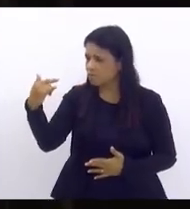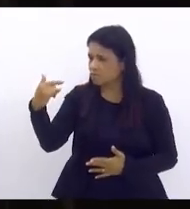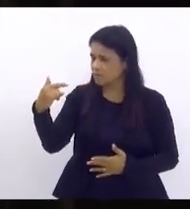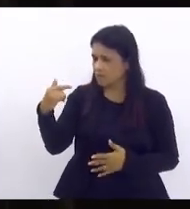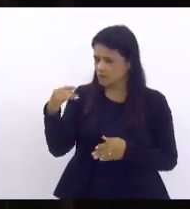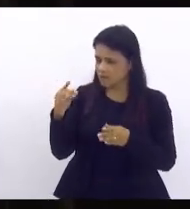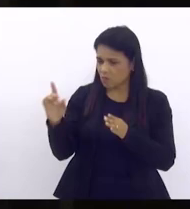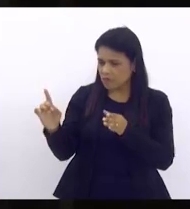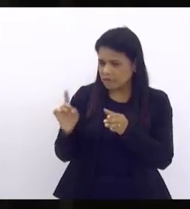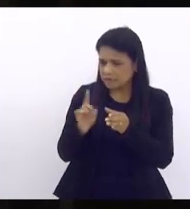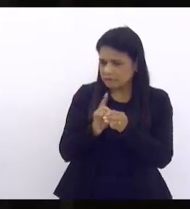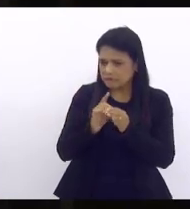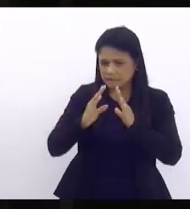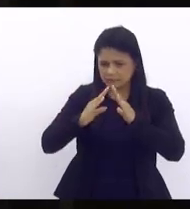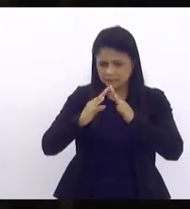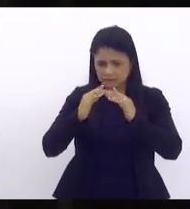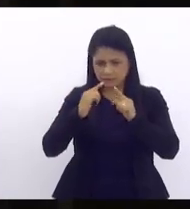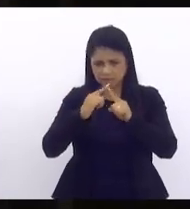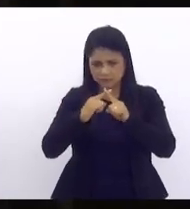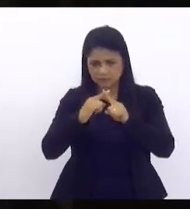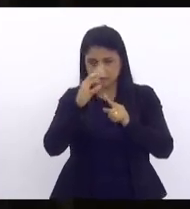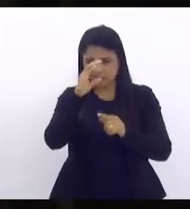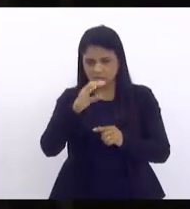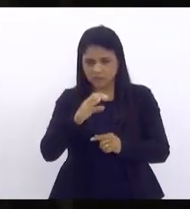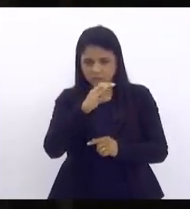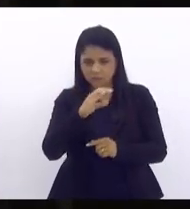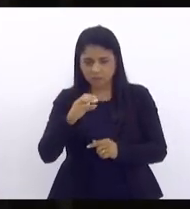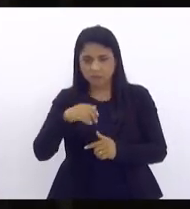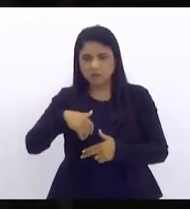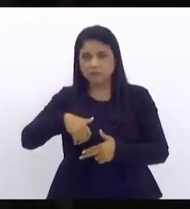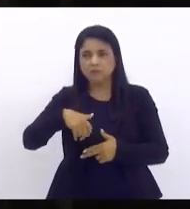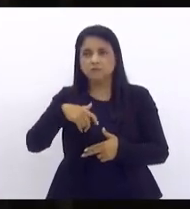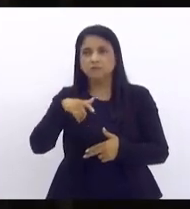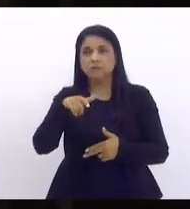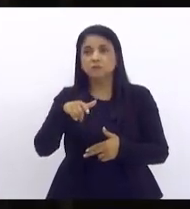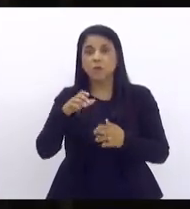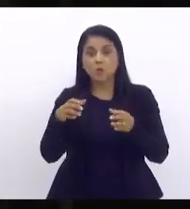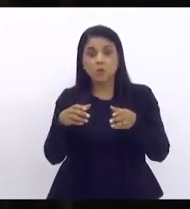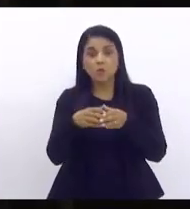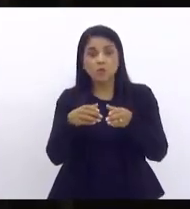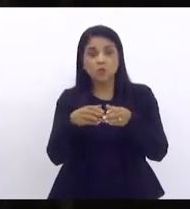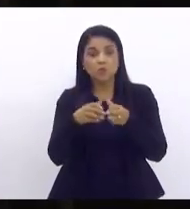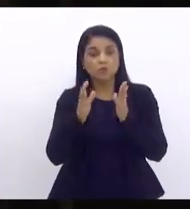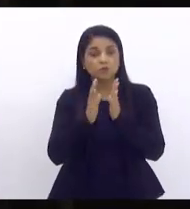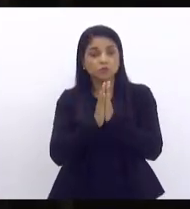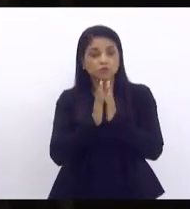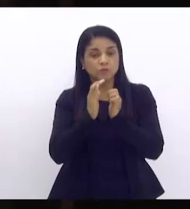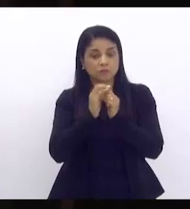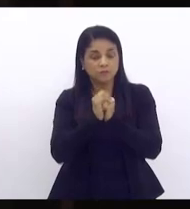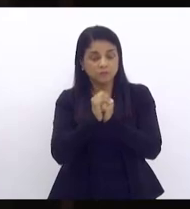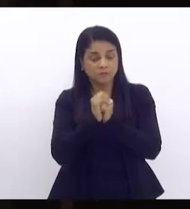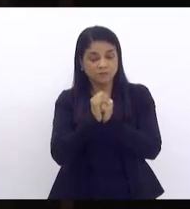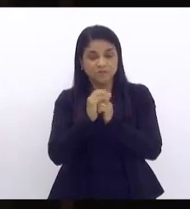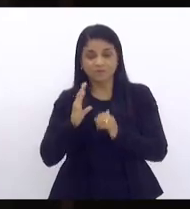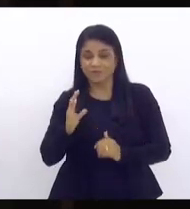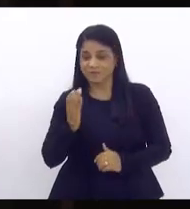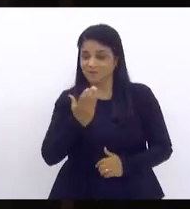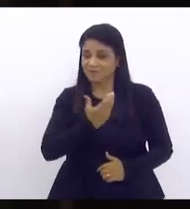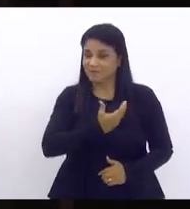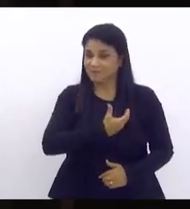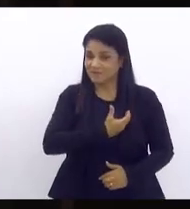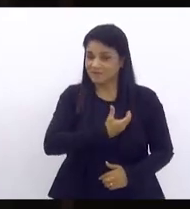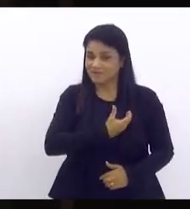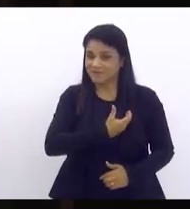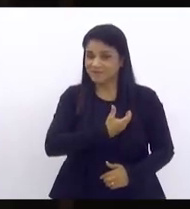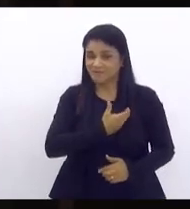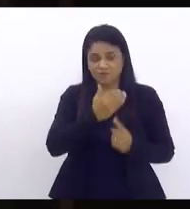para dentro da Igreja Católica. E eu entrei ali e era um grupo de oração da Renovação Carismática. Eu